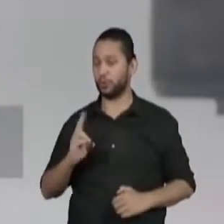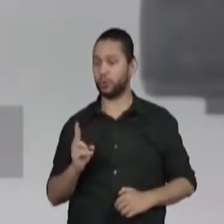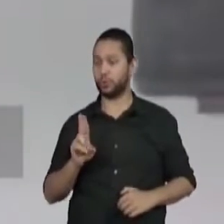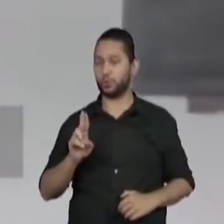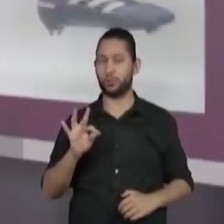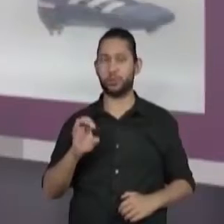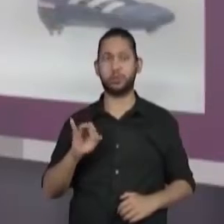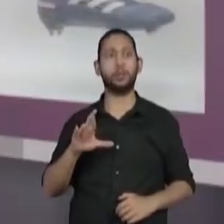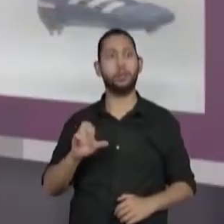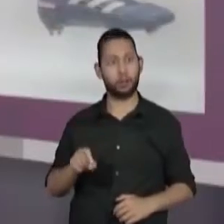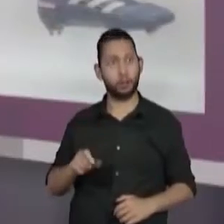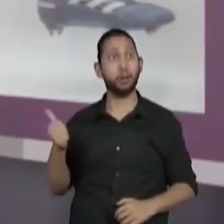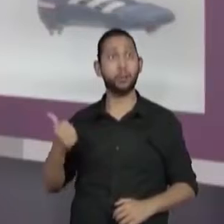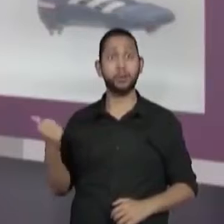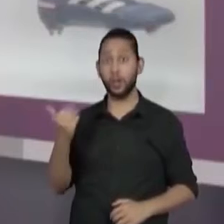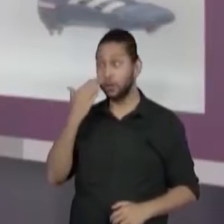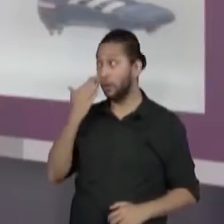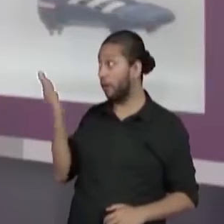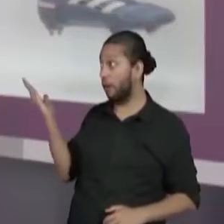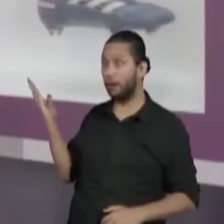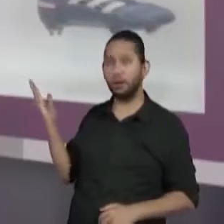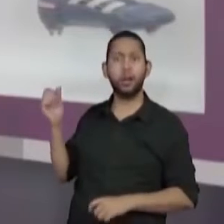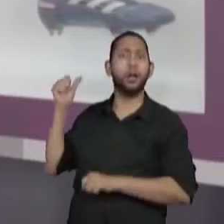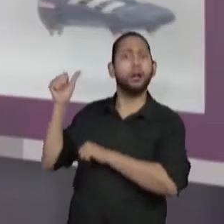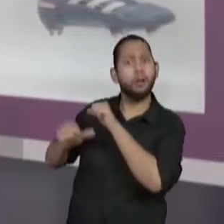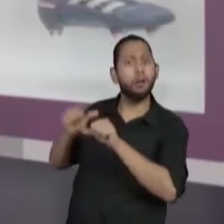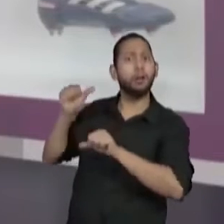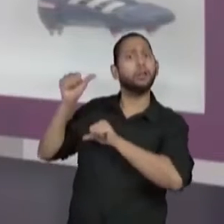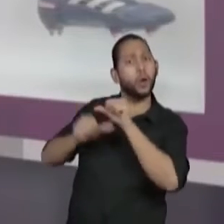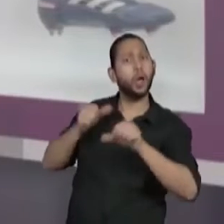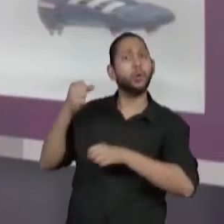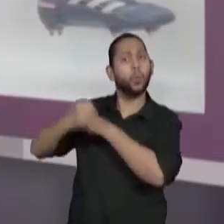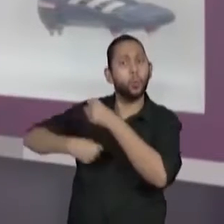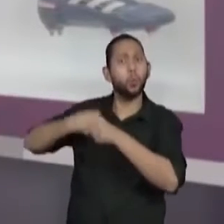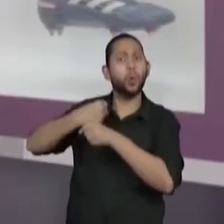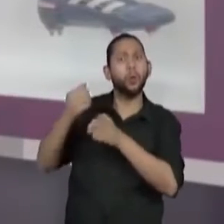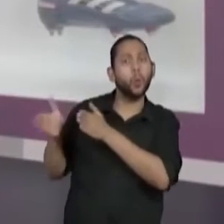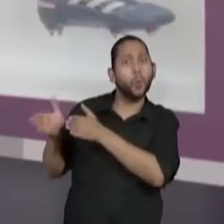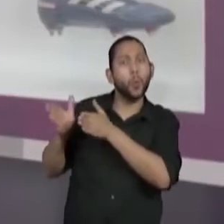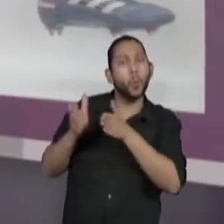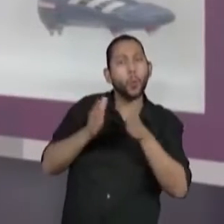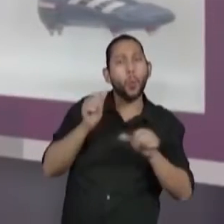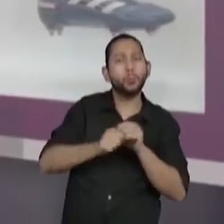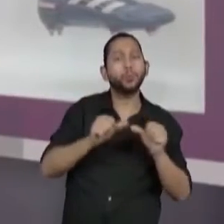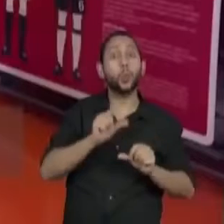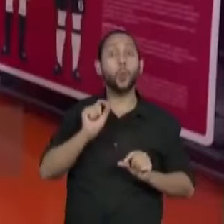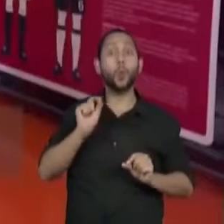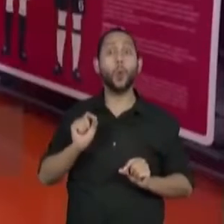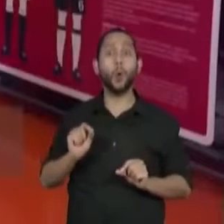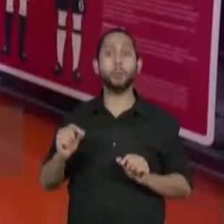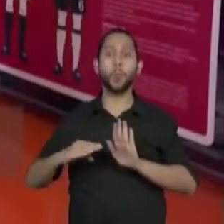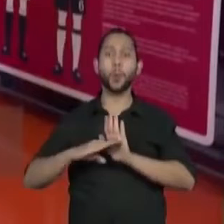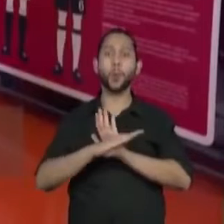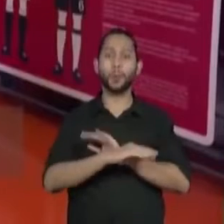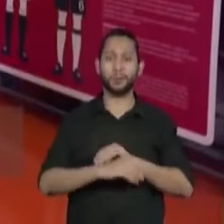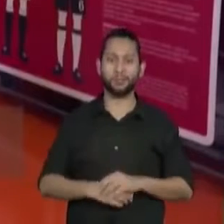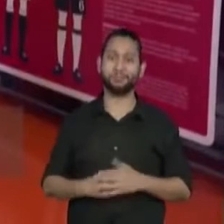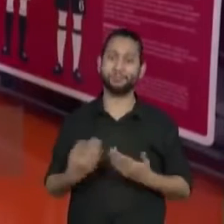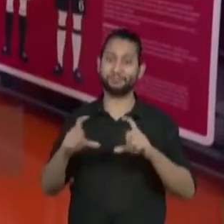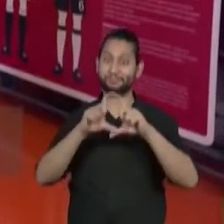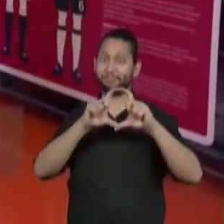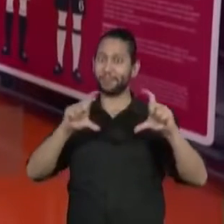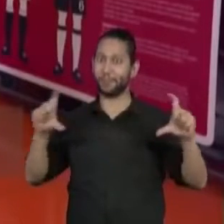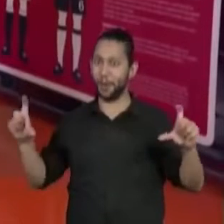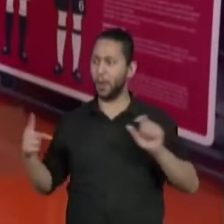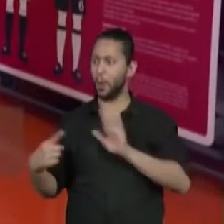também tem um quadro aí com as mudanças que ocorreram aí nas chuteiras. Isso, então é um painel, né, que tem